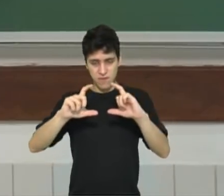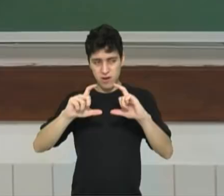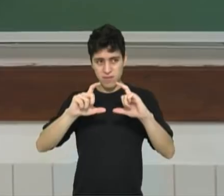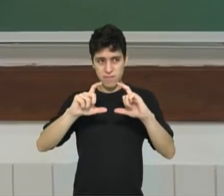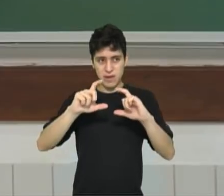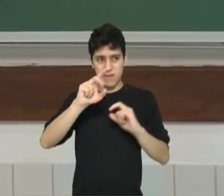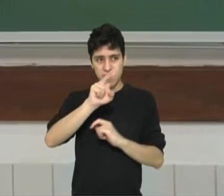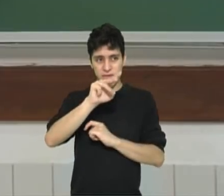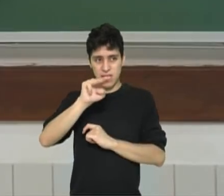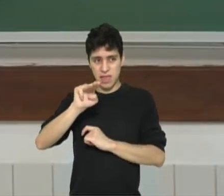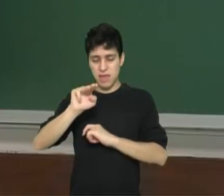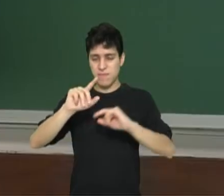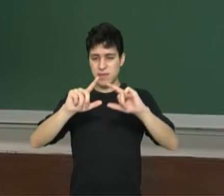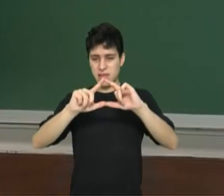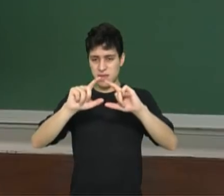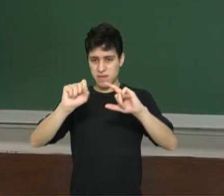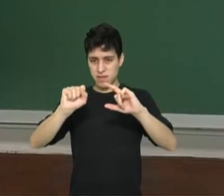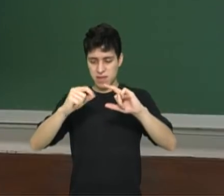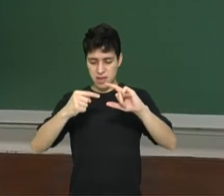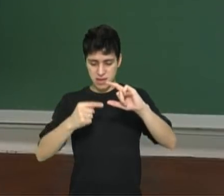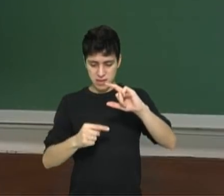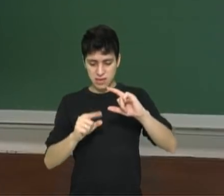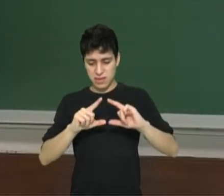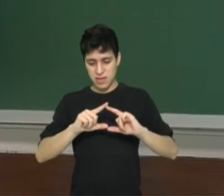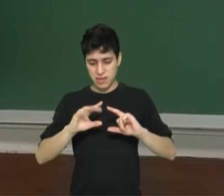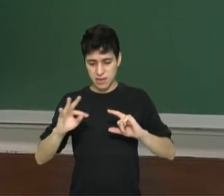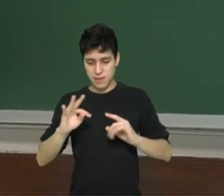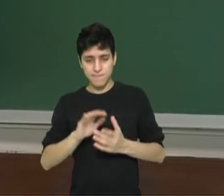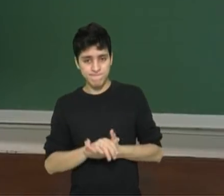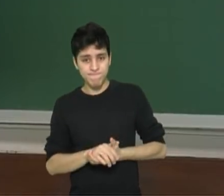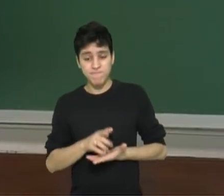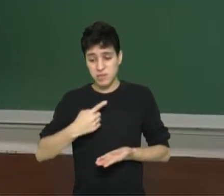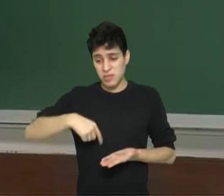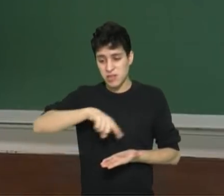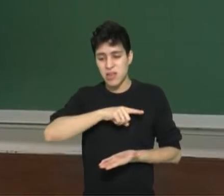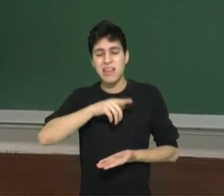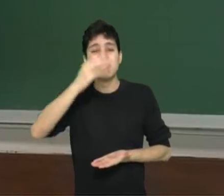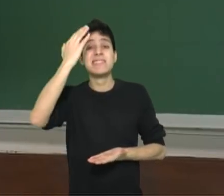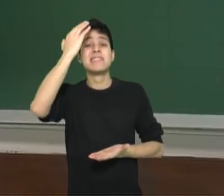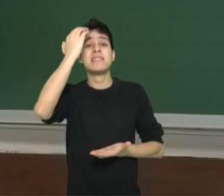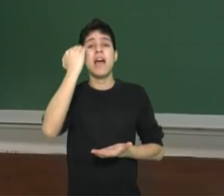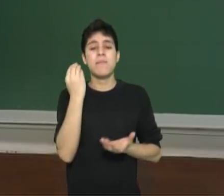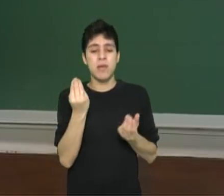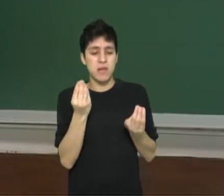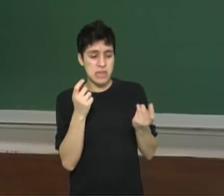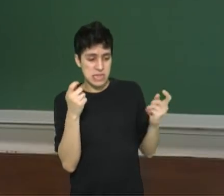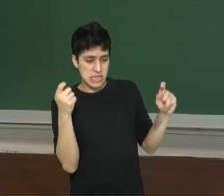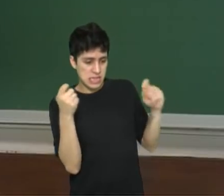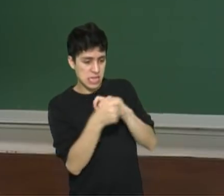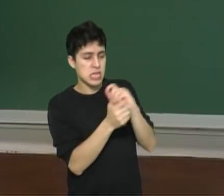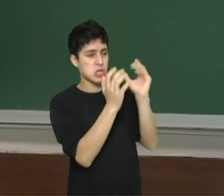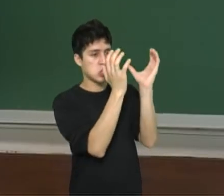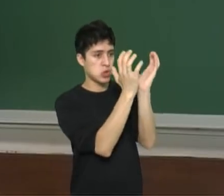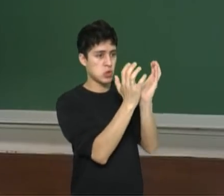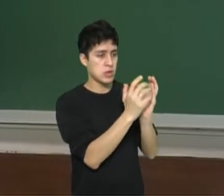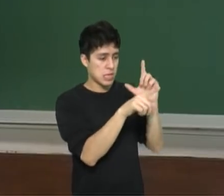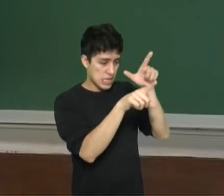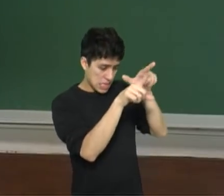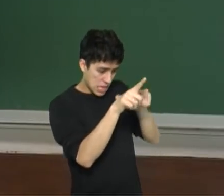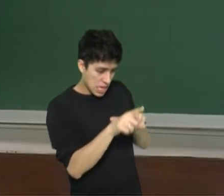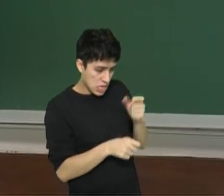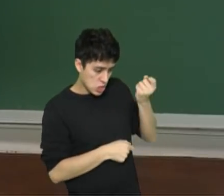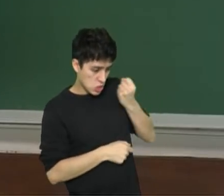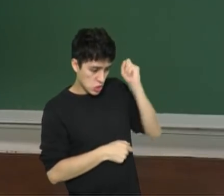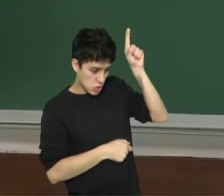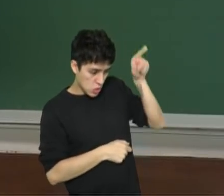por ΔT. Nós já sabemos também como transformar, como converter as unidades de medida, que a gente fez isso na